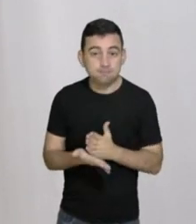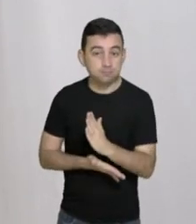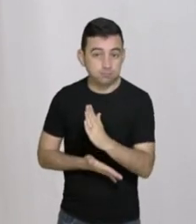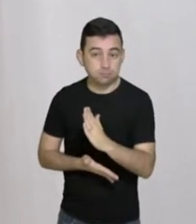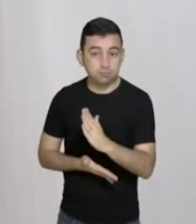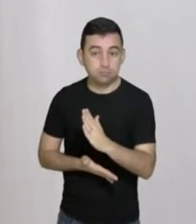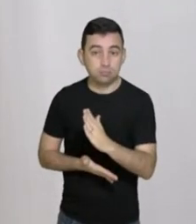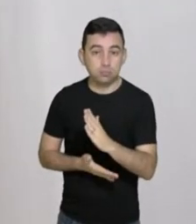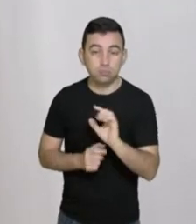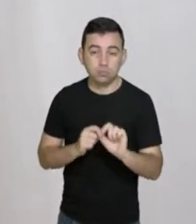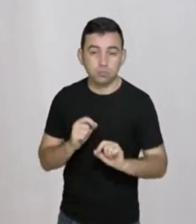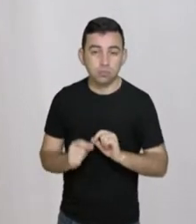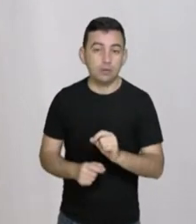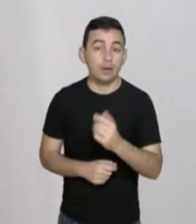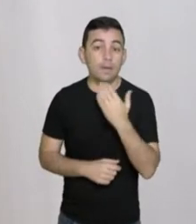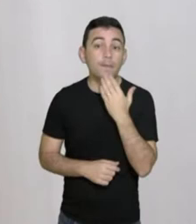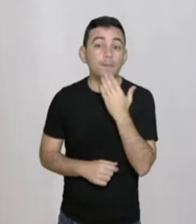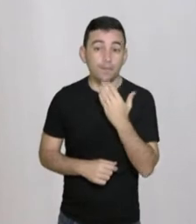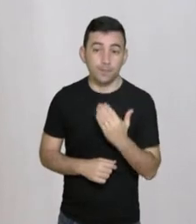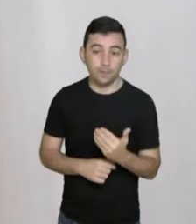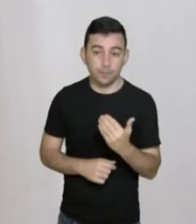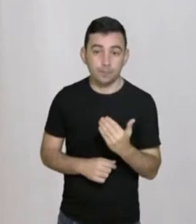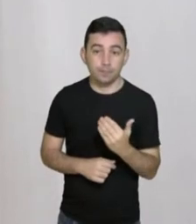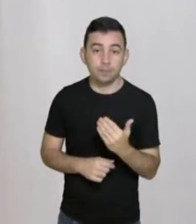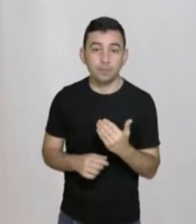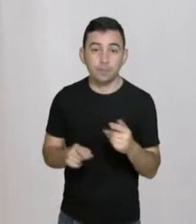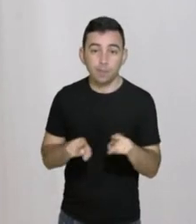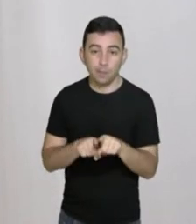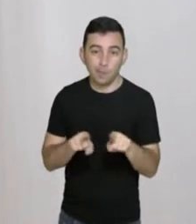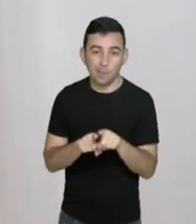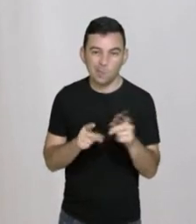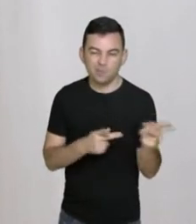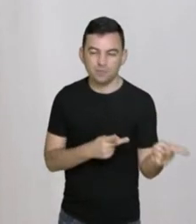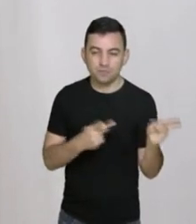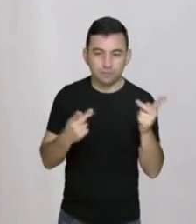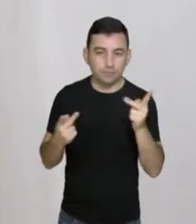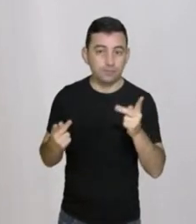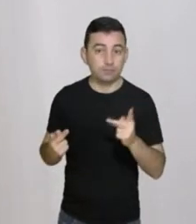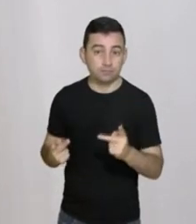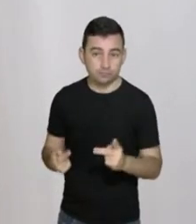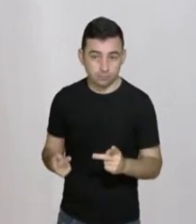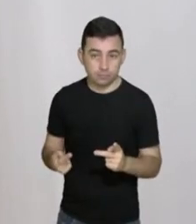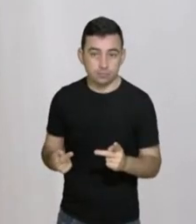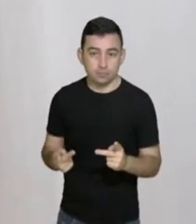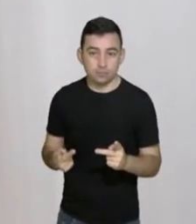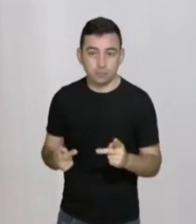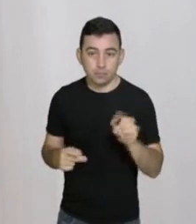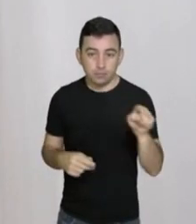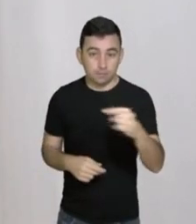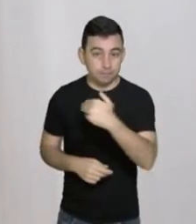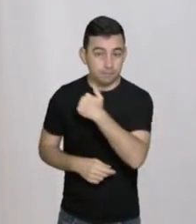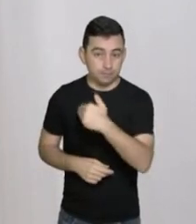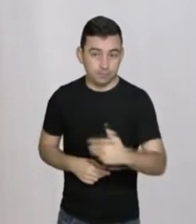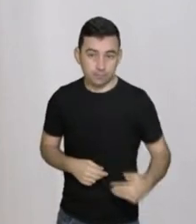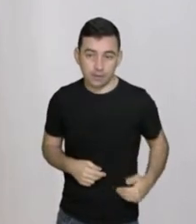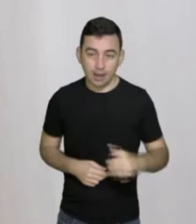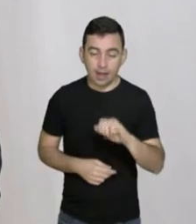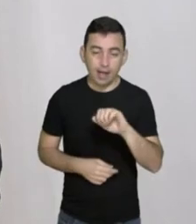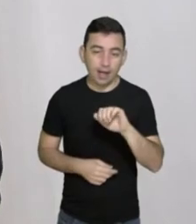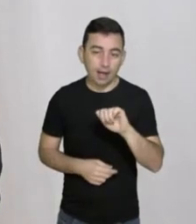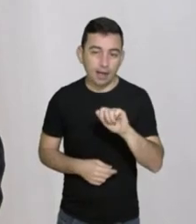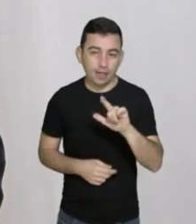o requerimento e o convite para que o ministro Alexandre de